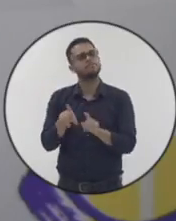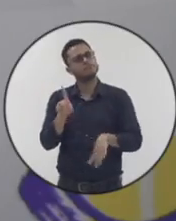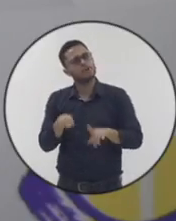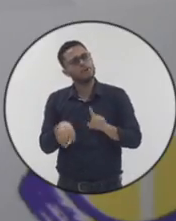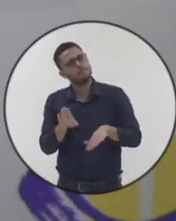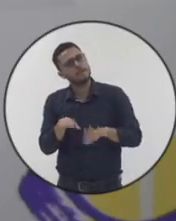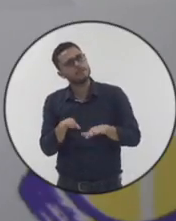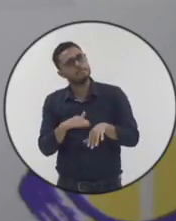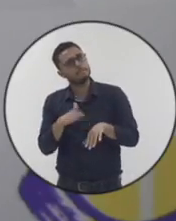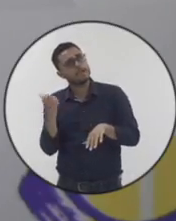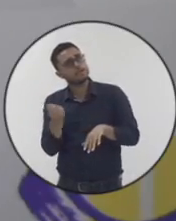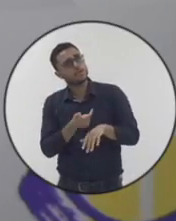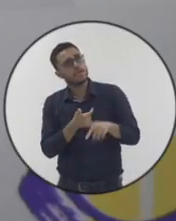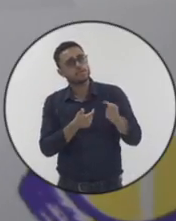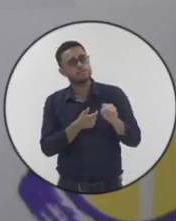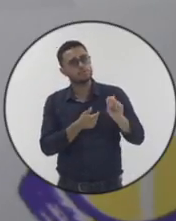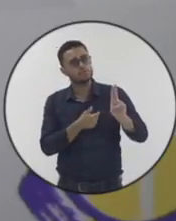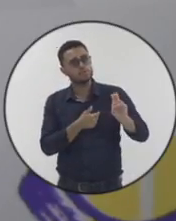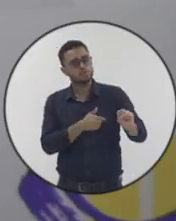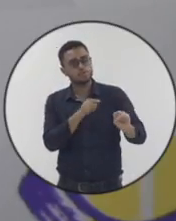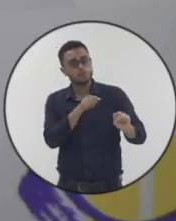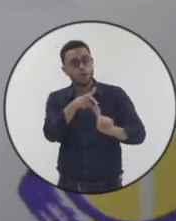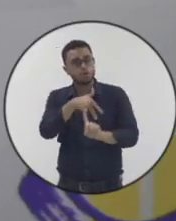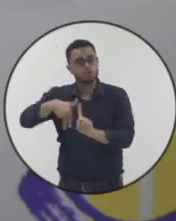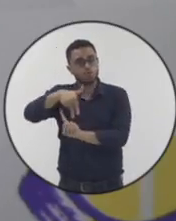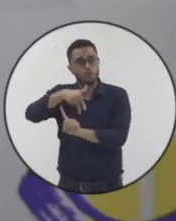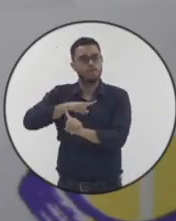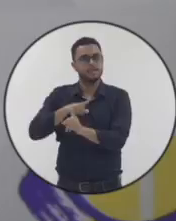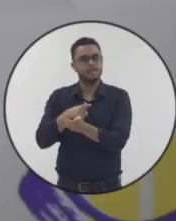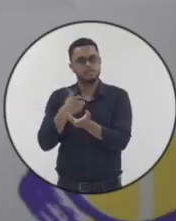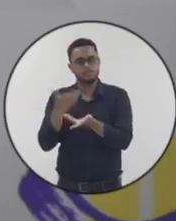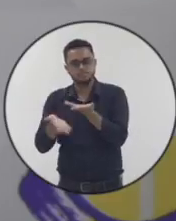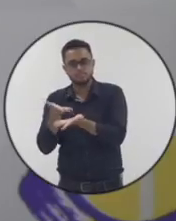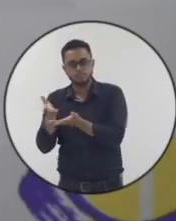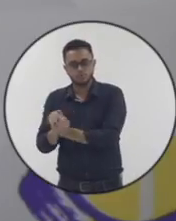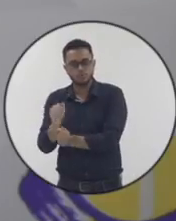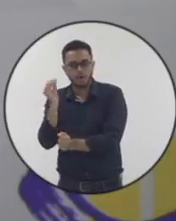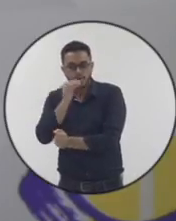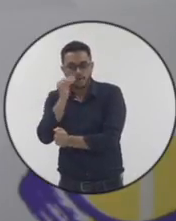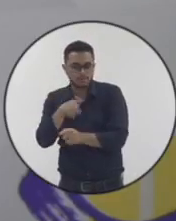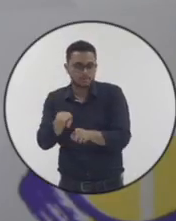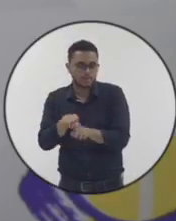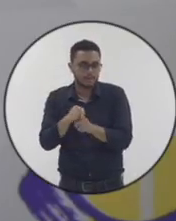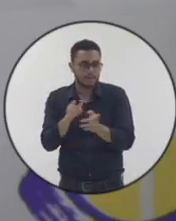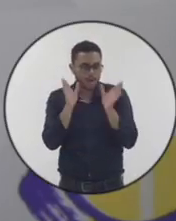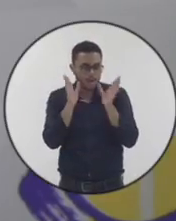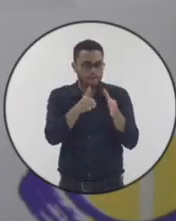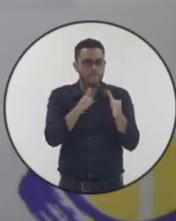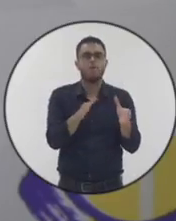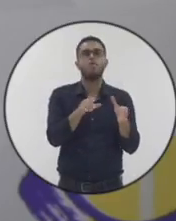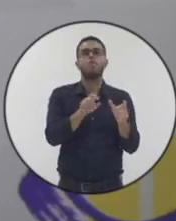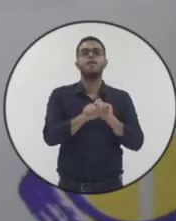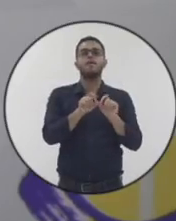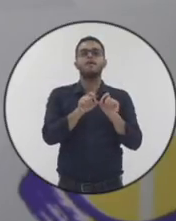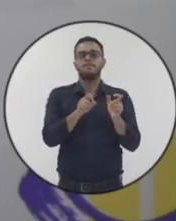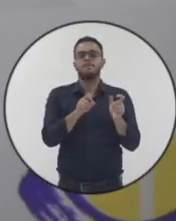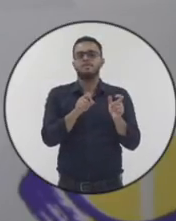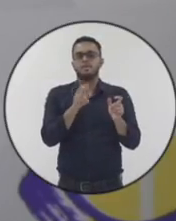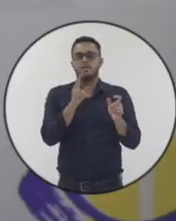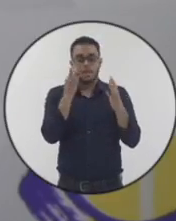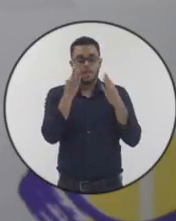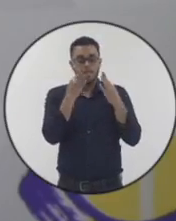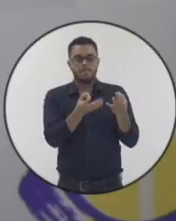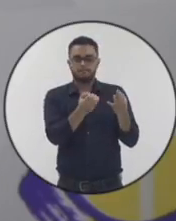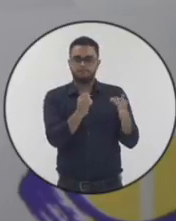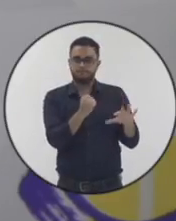do que o SUAS preconiza acolhimento às vulnerabilidades e preconiza atenção e garantia de